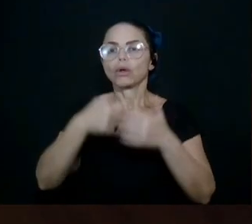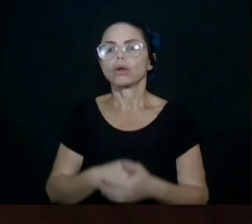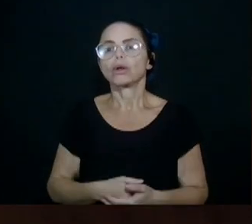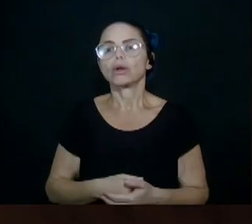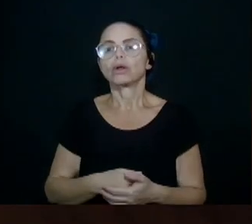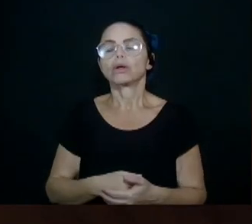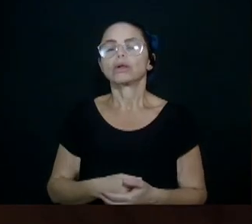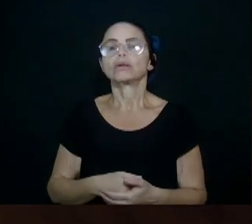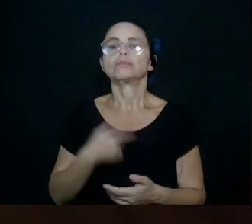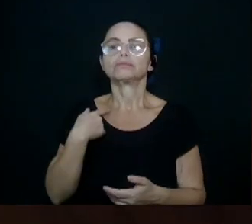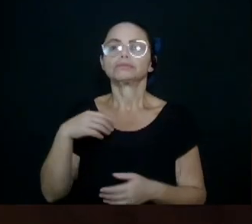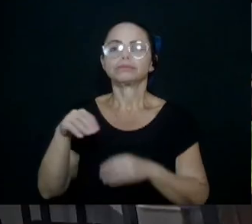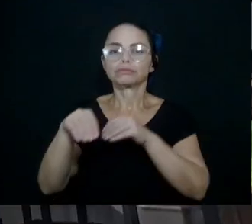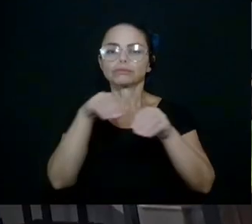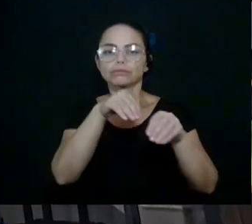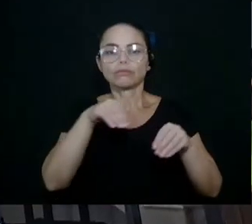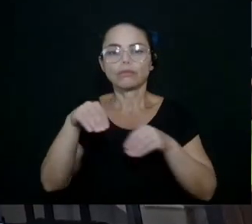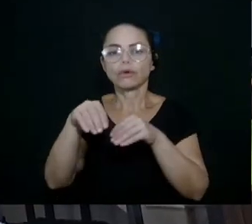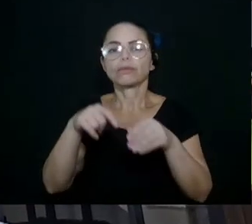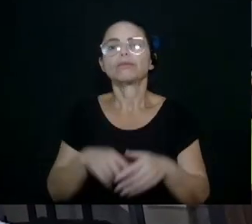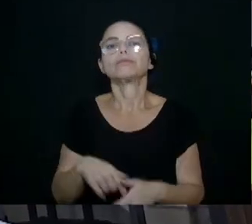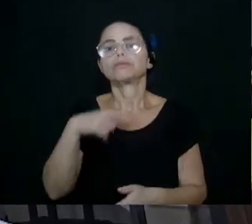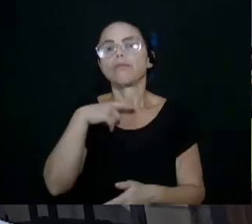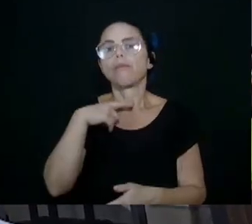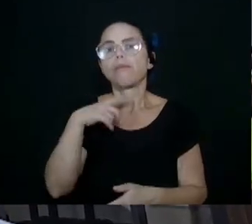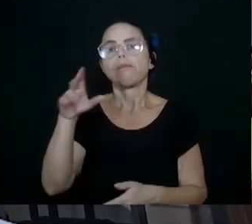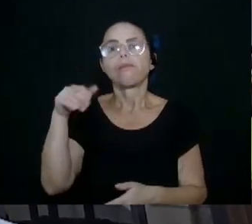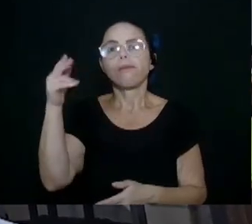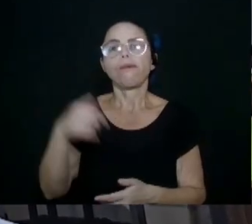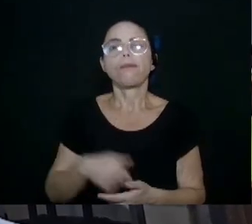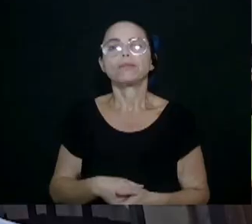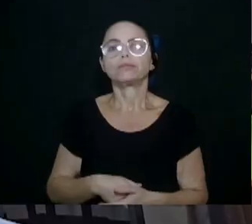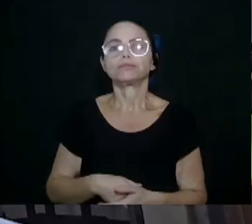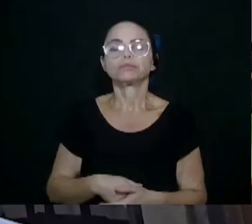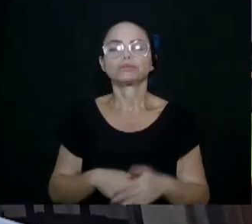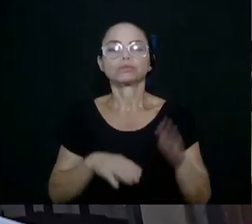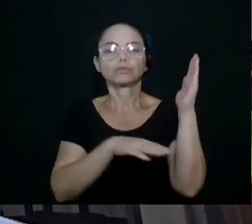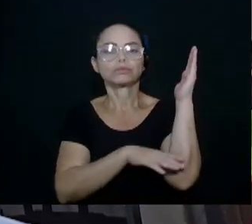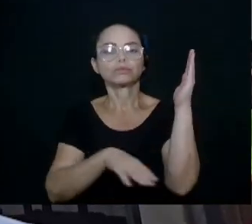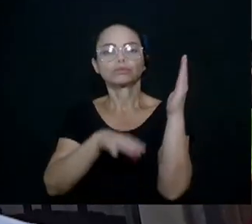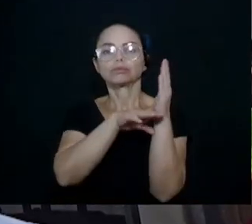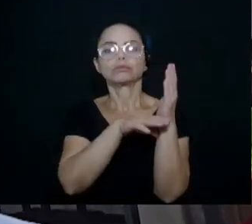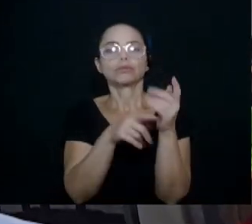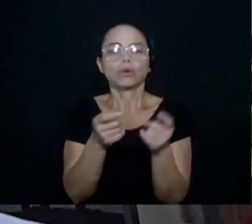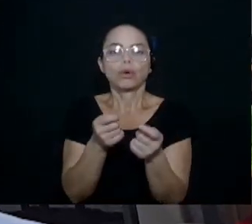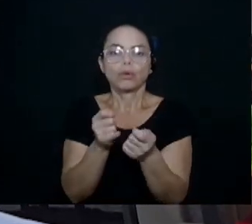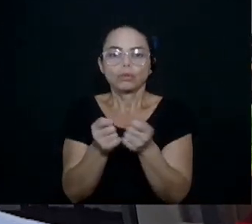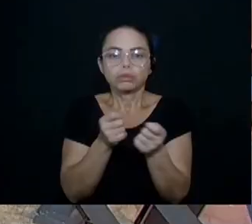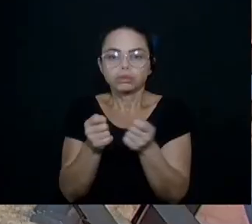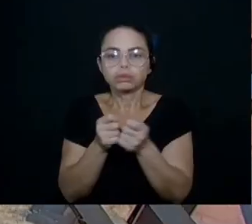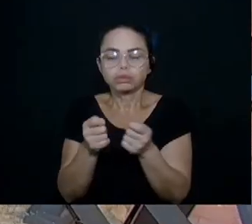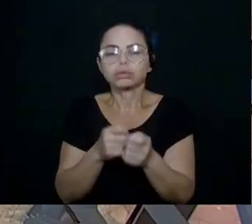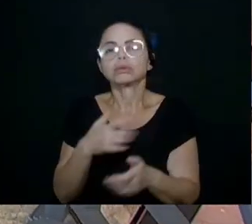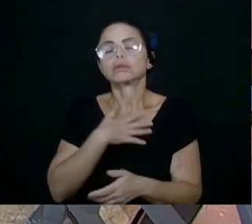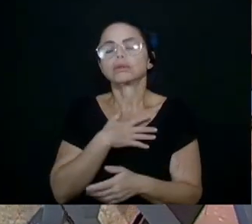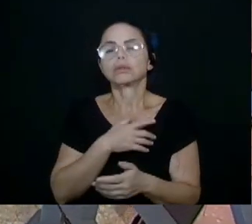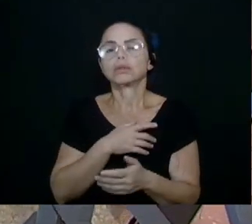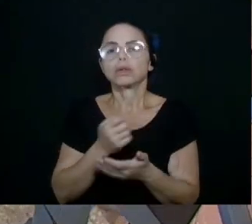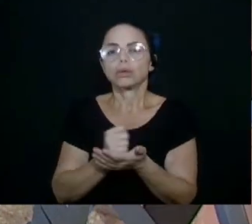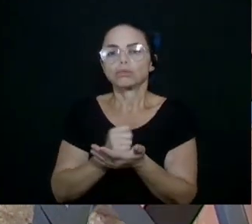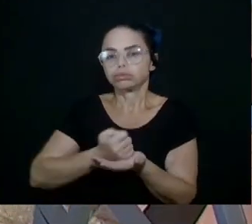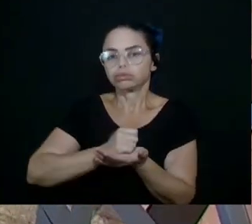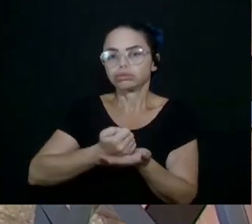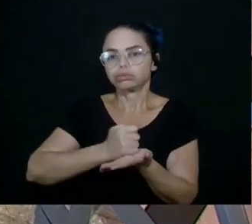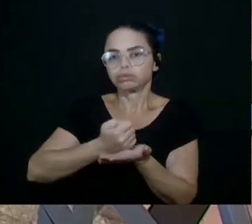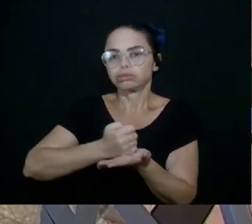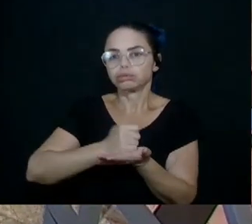olha. também mesa de xadrez e nós temos aqui em cima no mezanino também videogame para que aqueles amantes de gamers, né, podem também ficar no